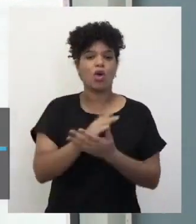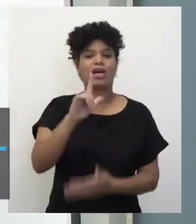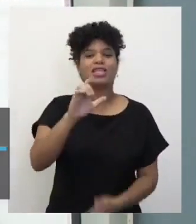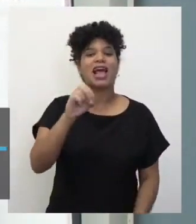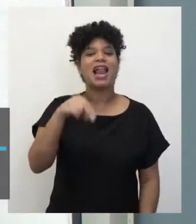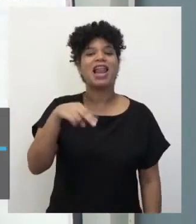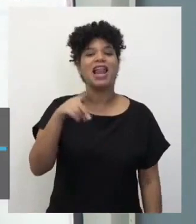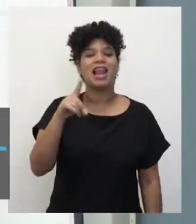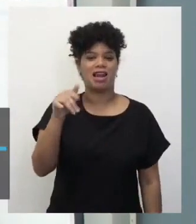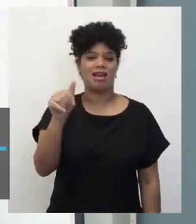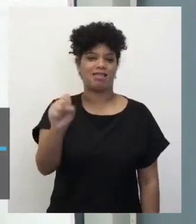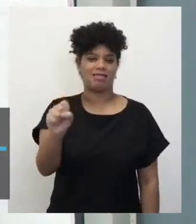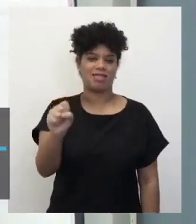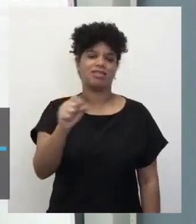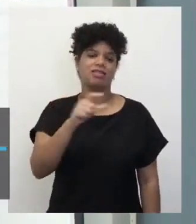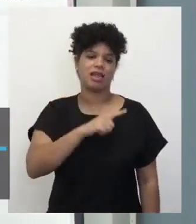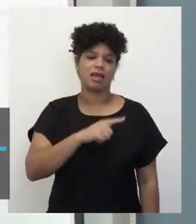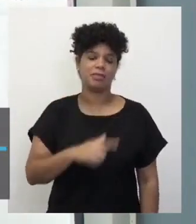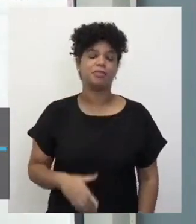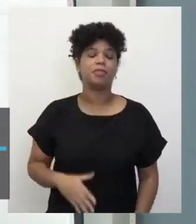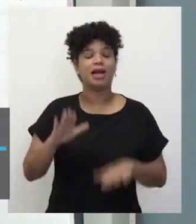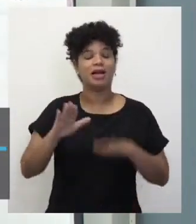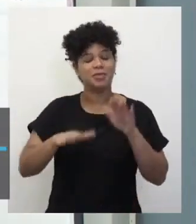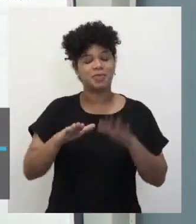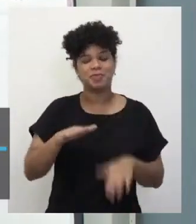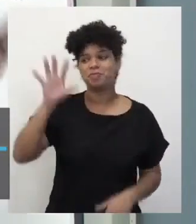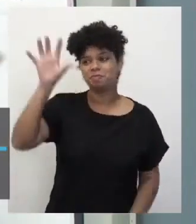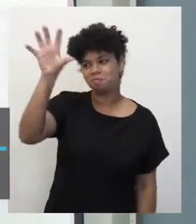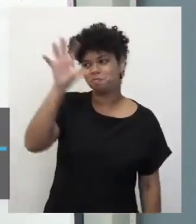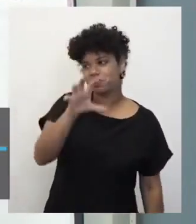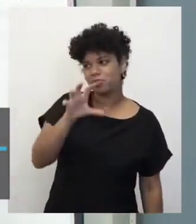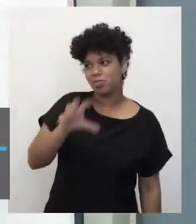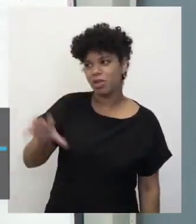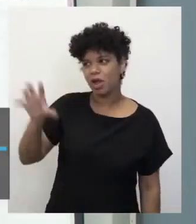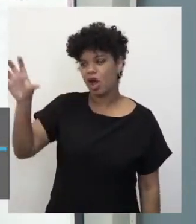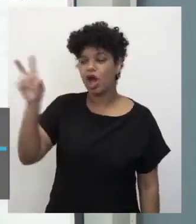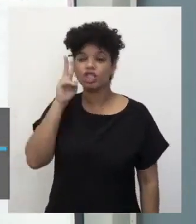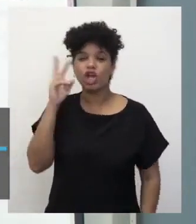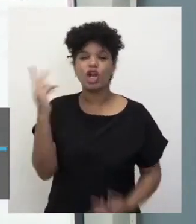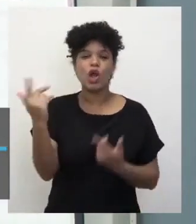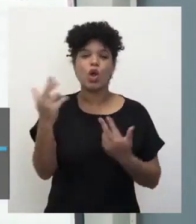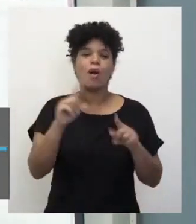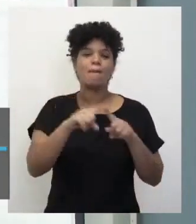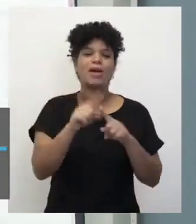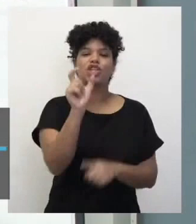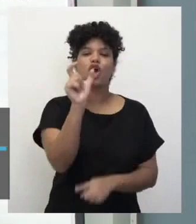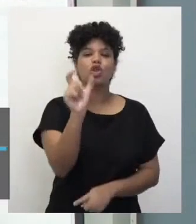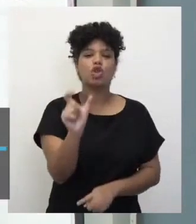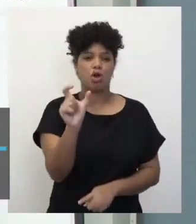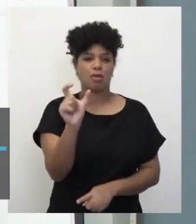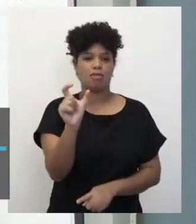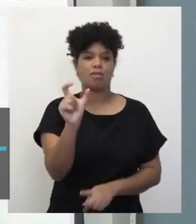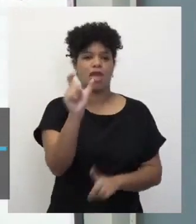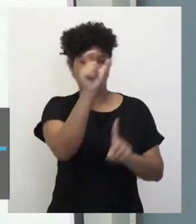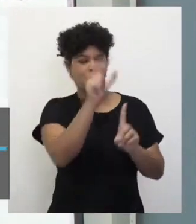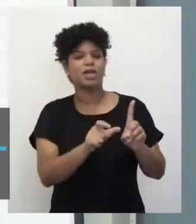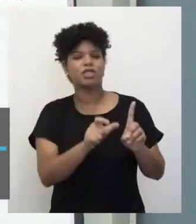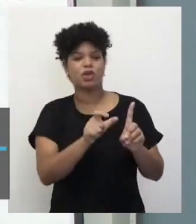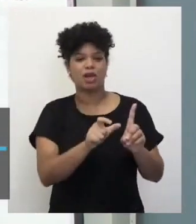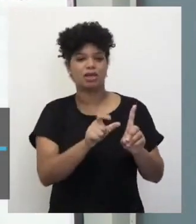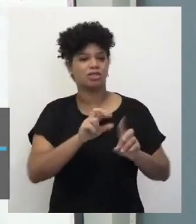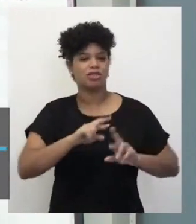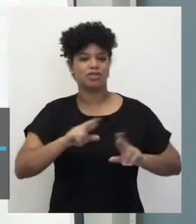né? Em cada lugar, às vezes é a mesma história, mas com o nome, né? O nome dos personagens muda, um outro ponto da narrativa muda. Exato.